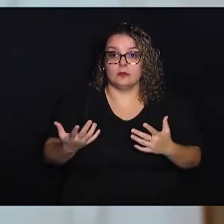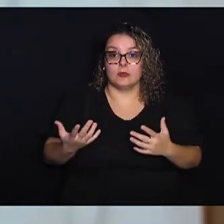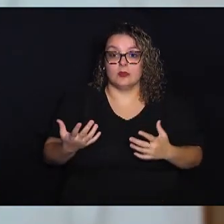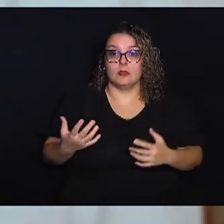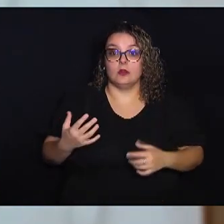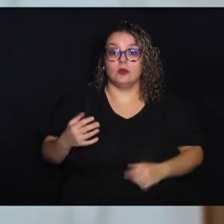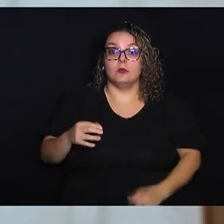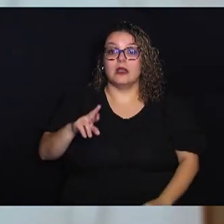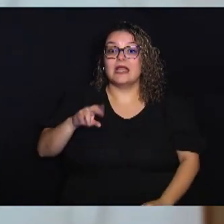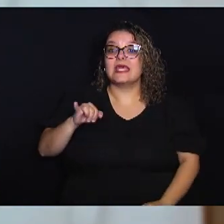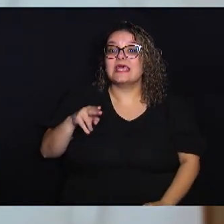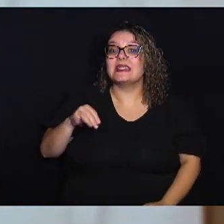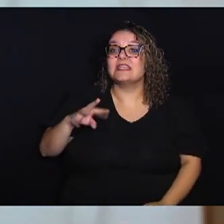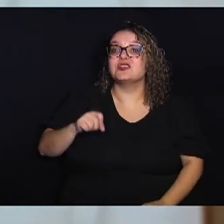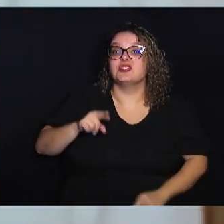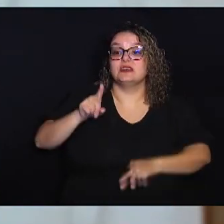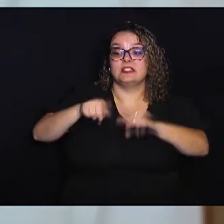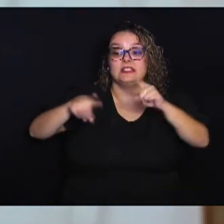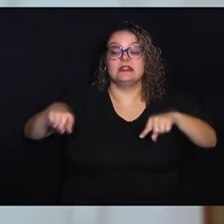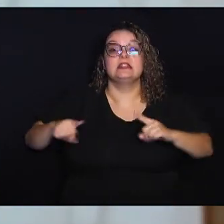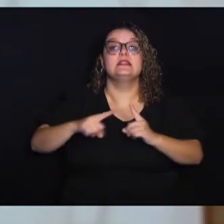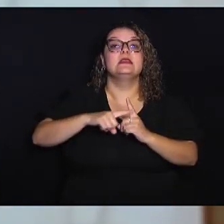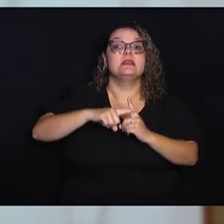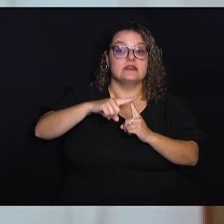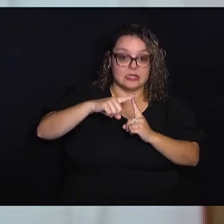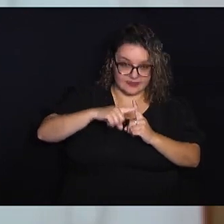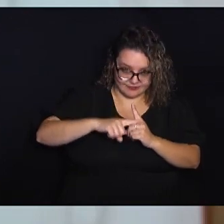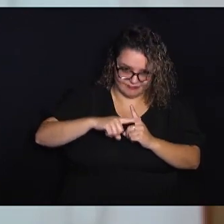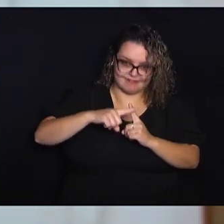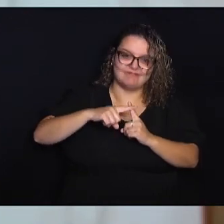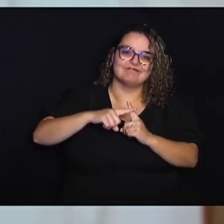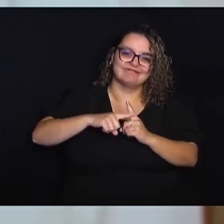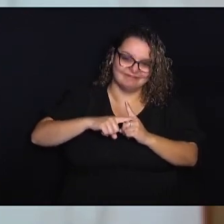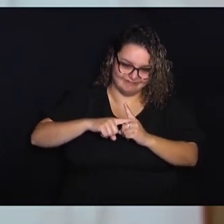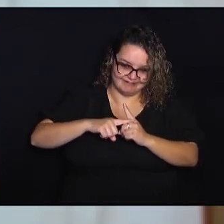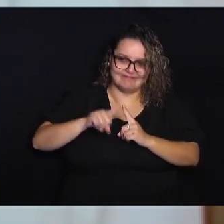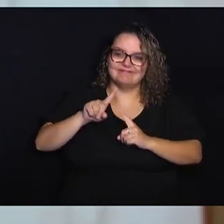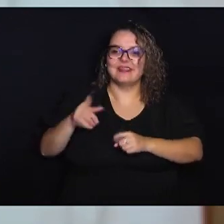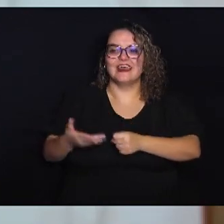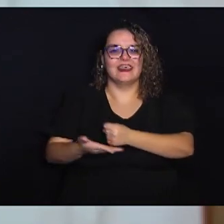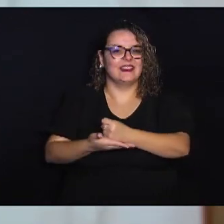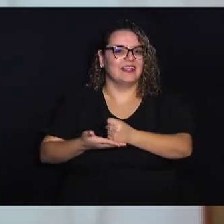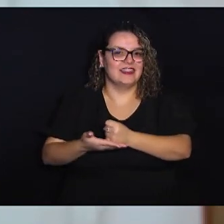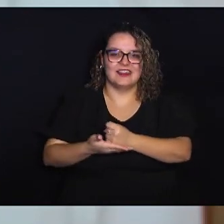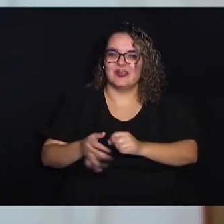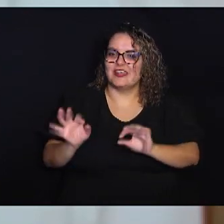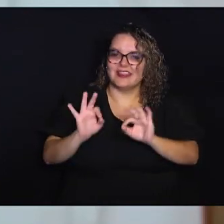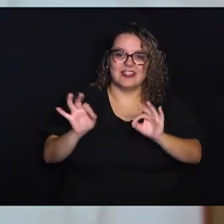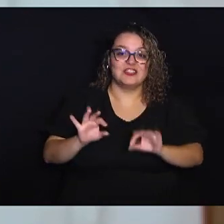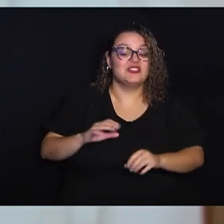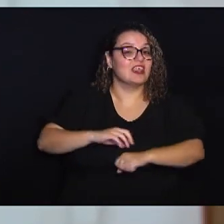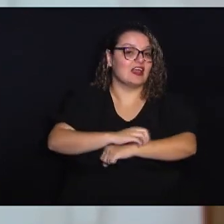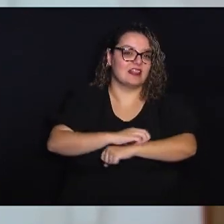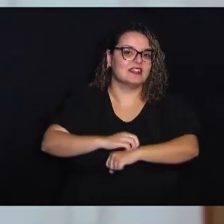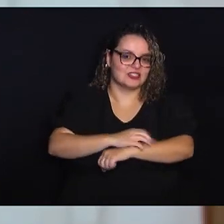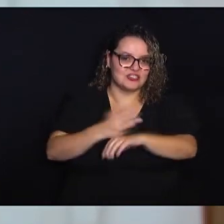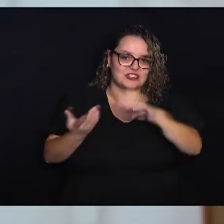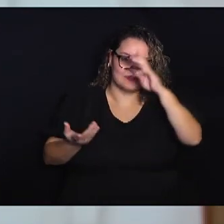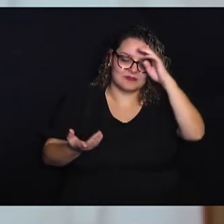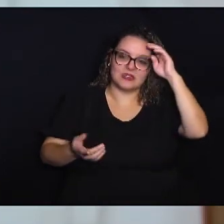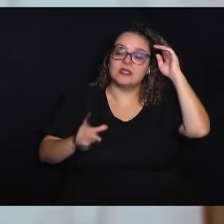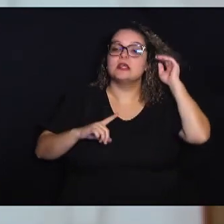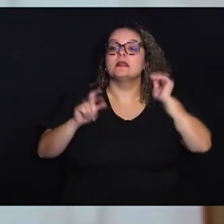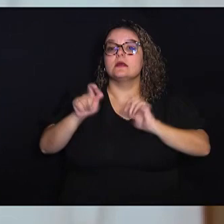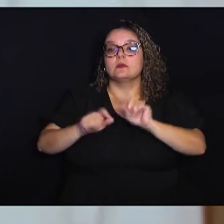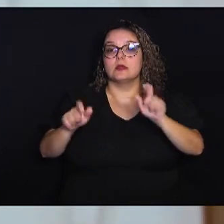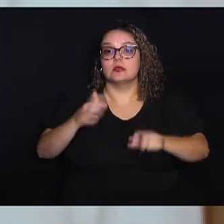rinite por causa da variabilidade da temperatura. E aí não é baseado em nenhum tipo assim de alergia. Existem pessoas também